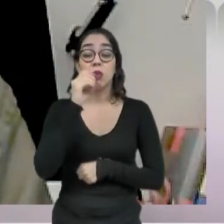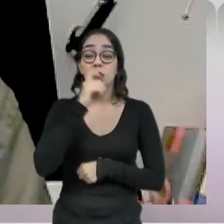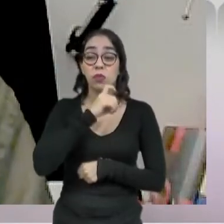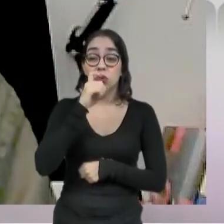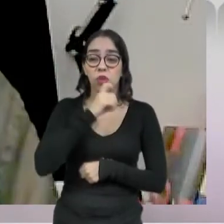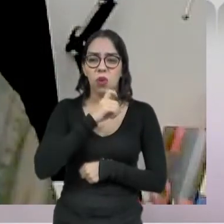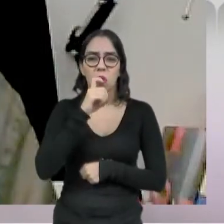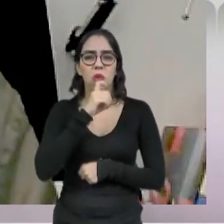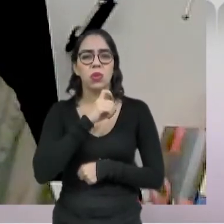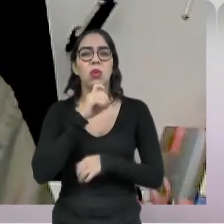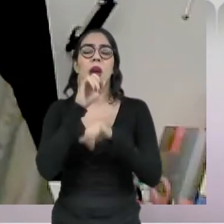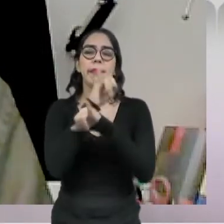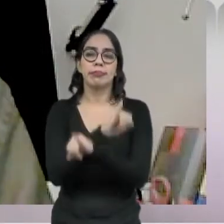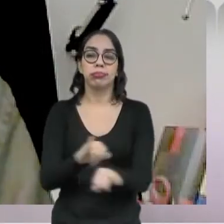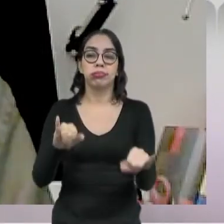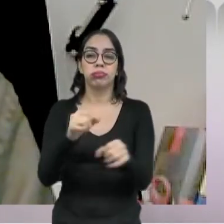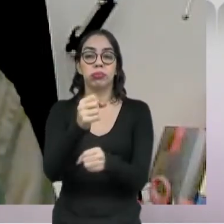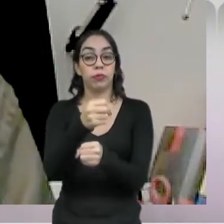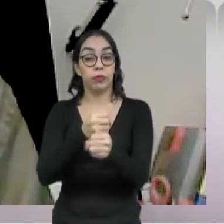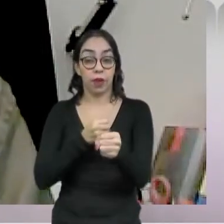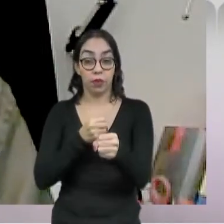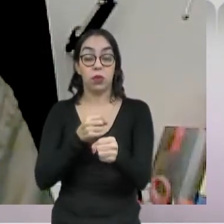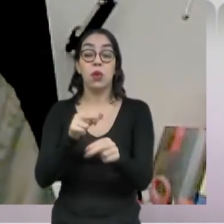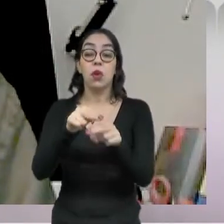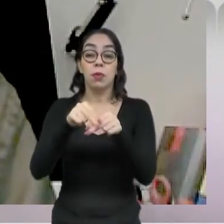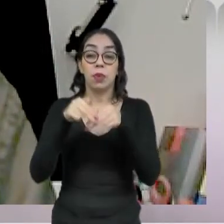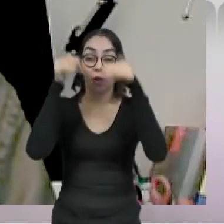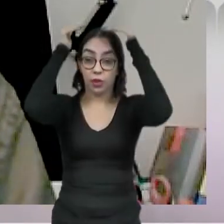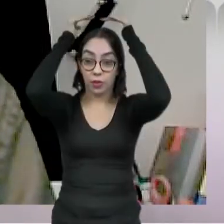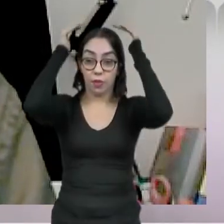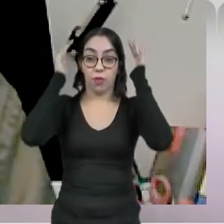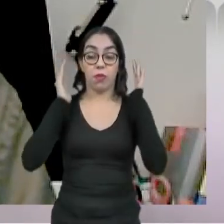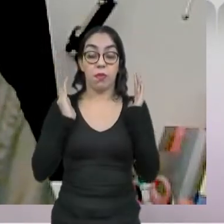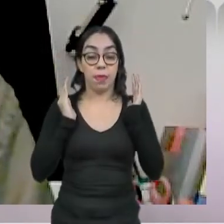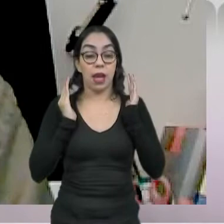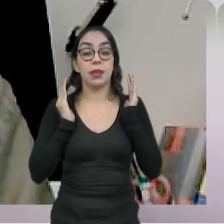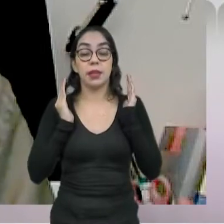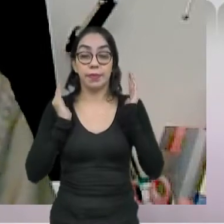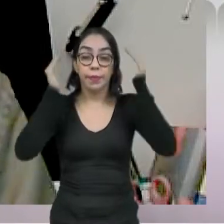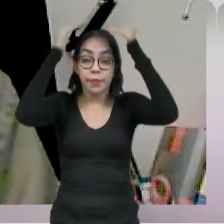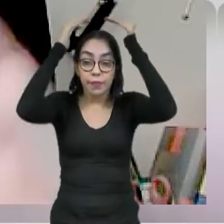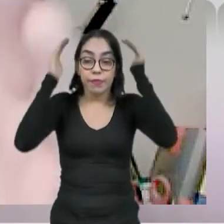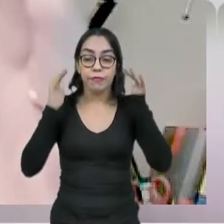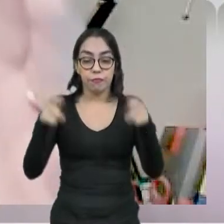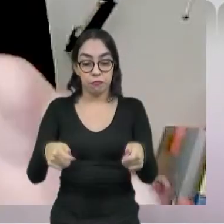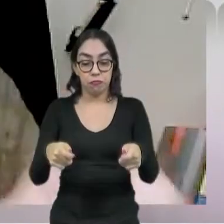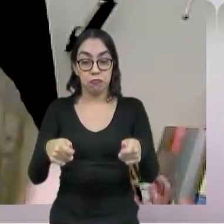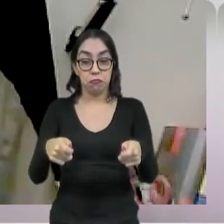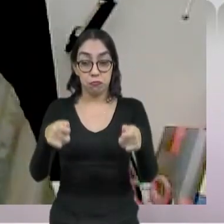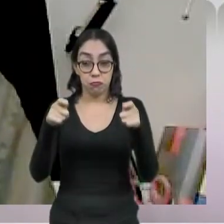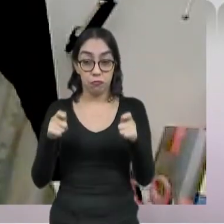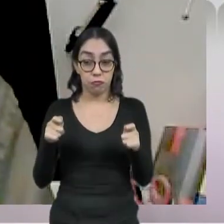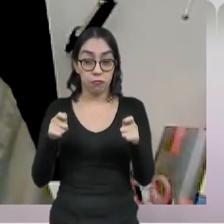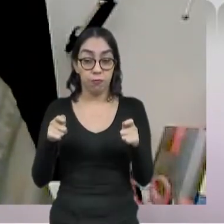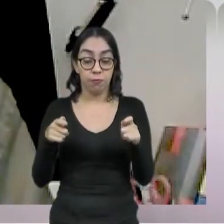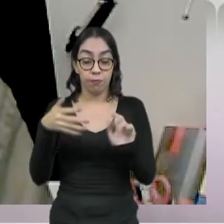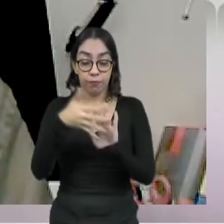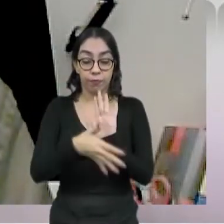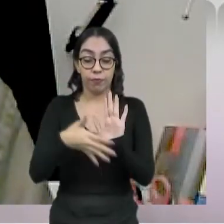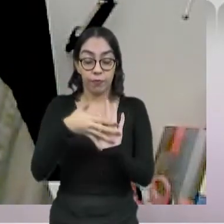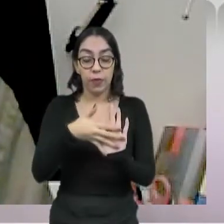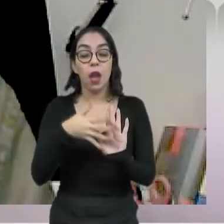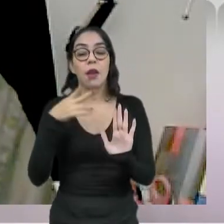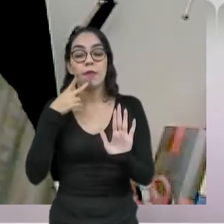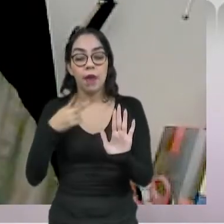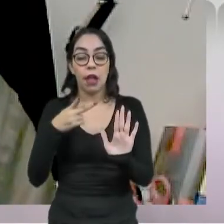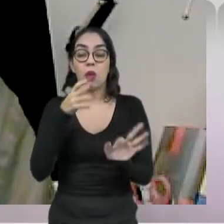documentação produzida pelo padre Alexandrino para Roma. Né, e com base nela é que o padre